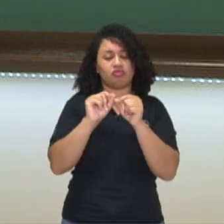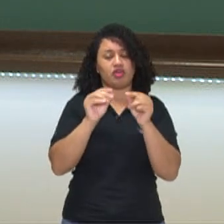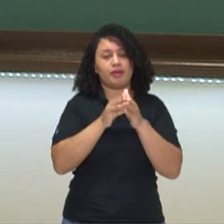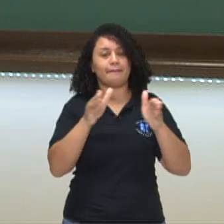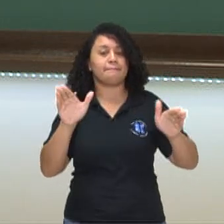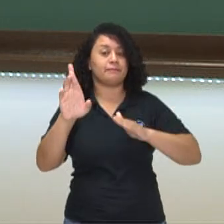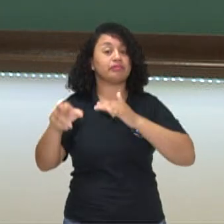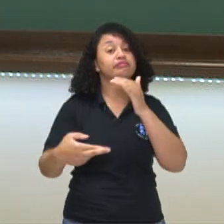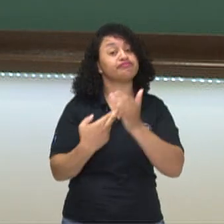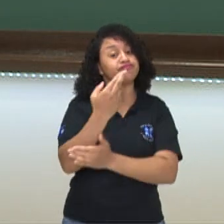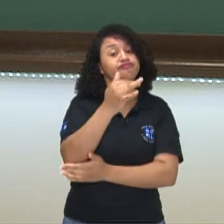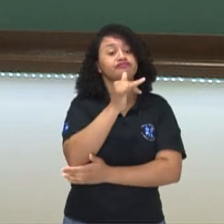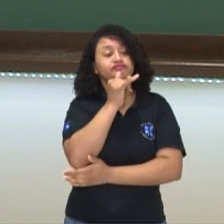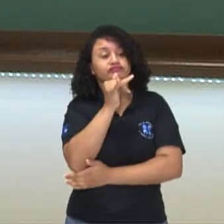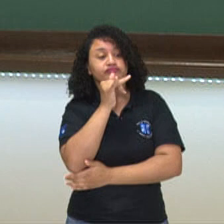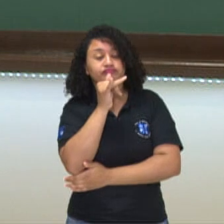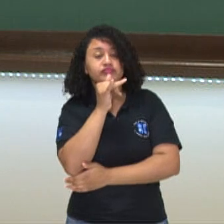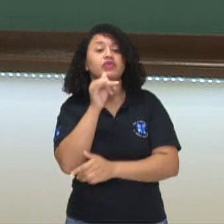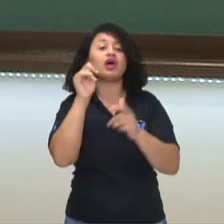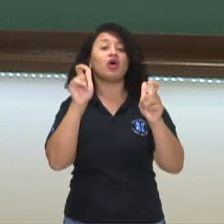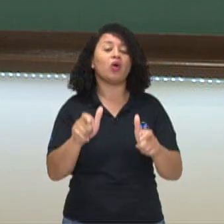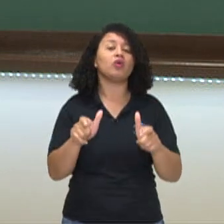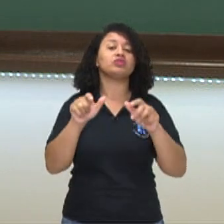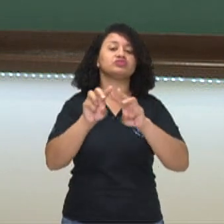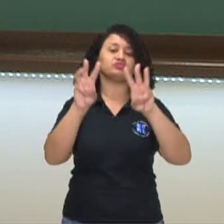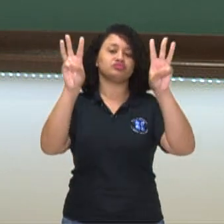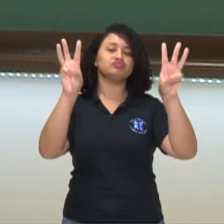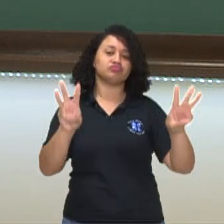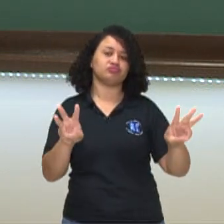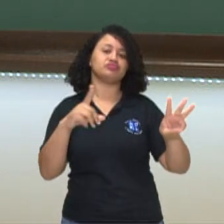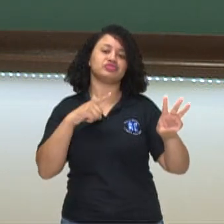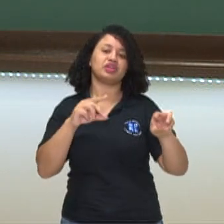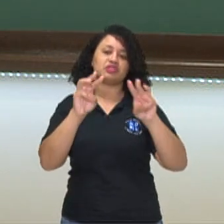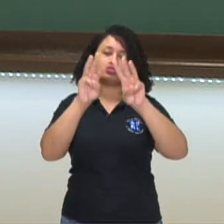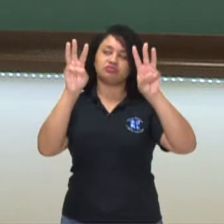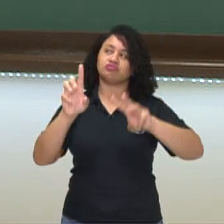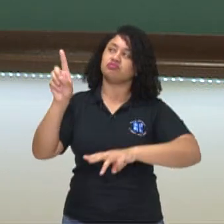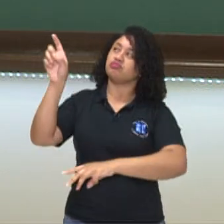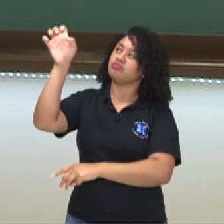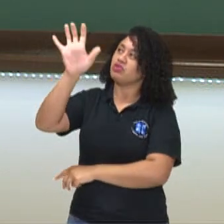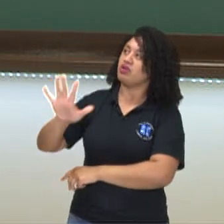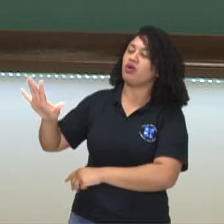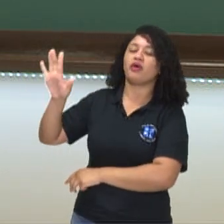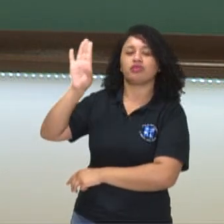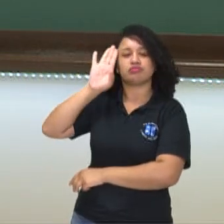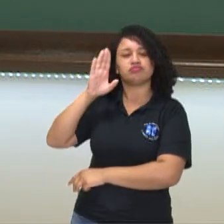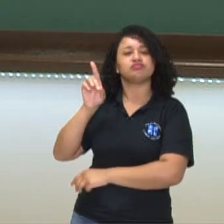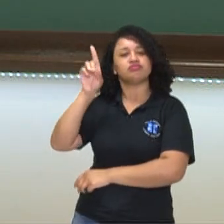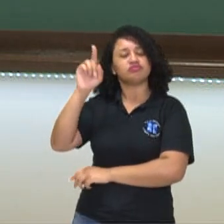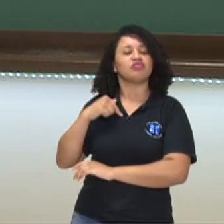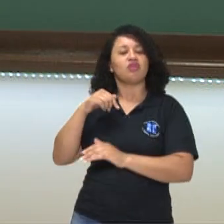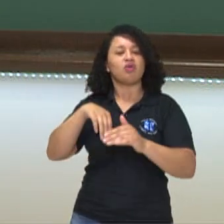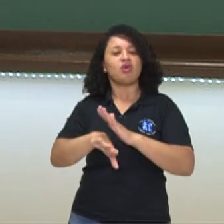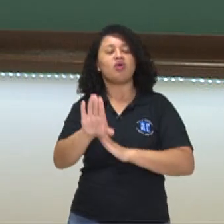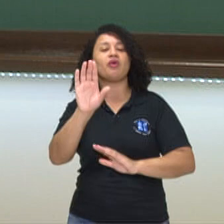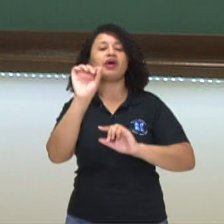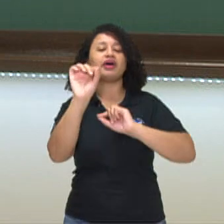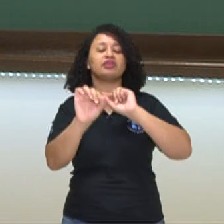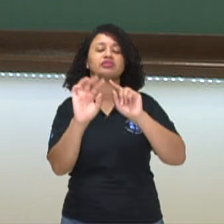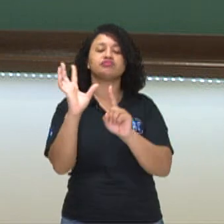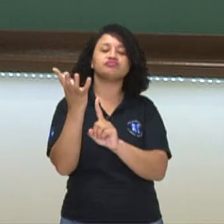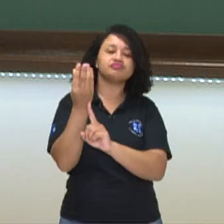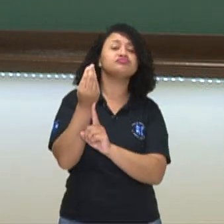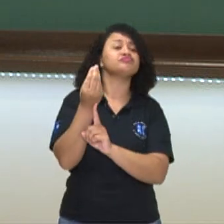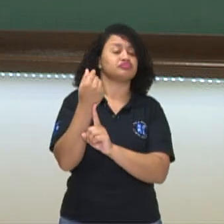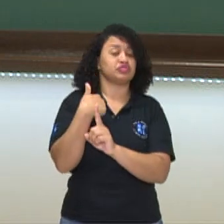por exemplo, elas estão em museus, né? Nos museus da Europa, principalmente, que guardam essas obras e expõem essas